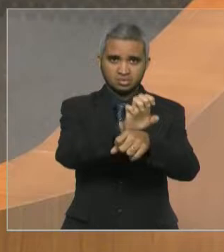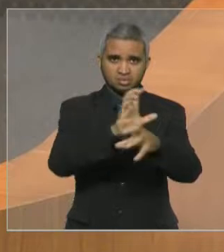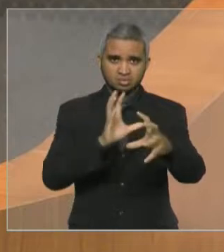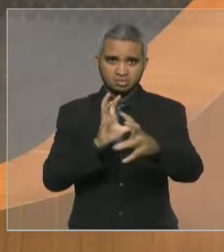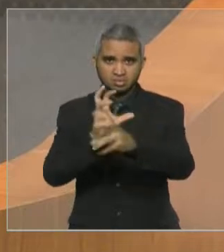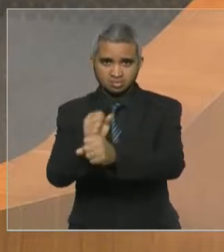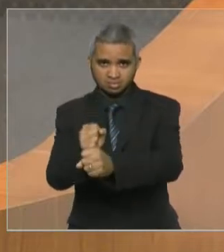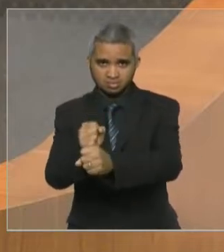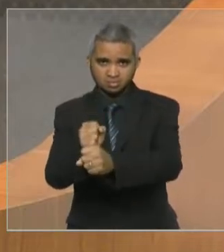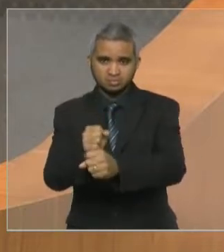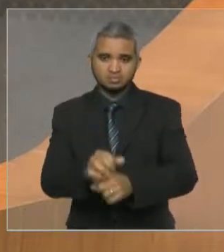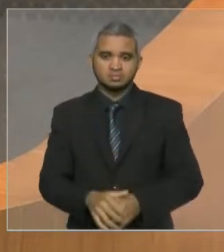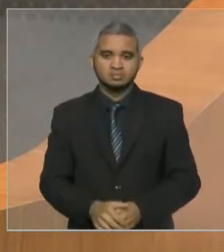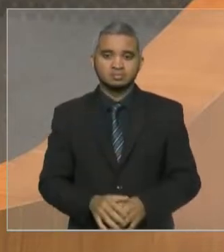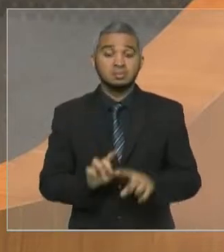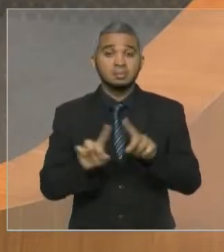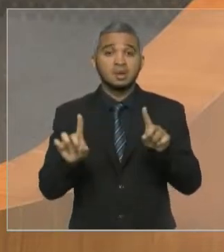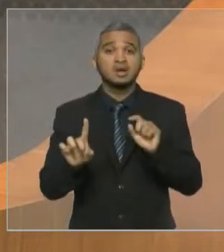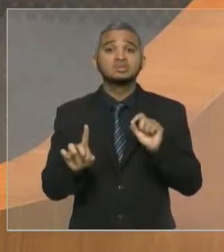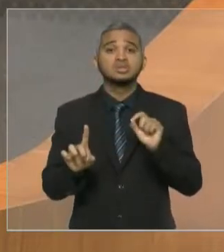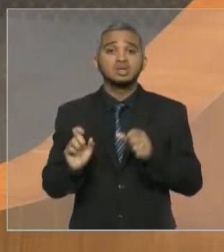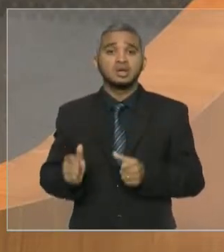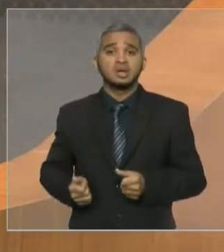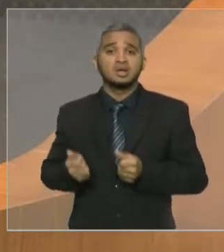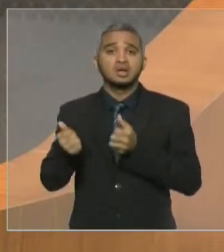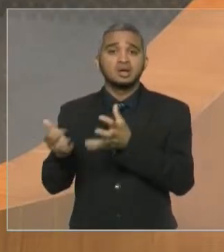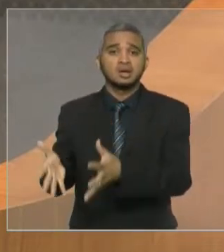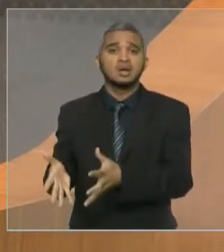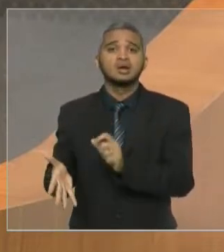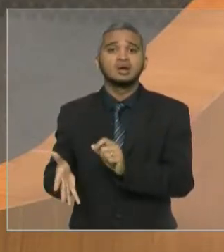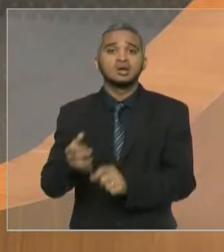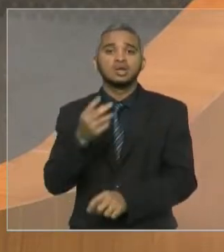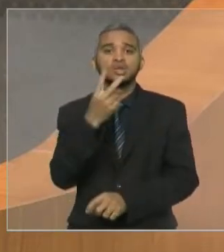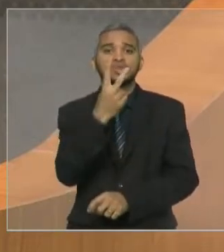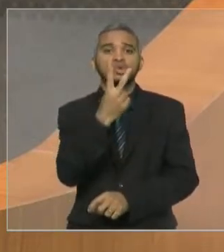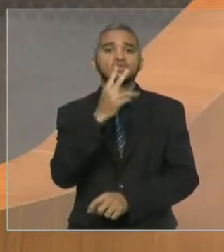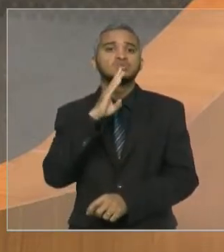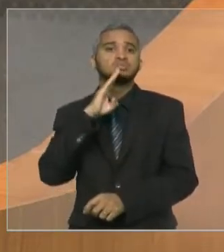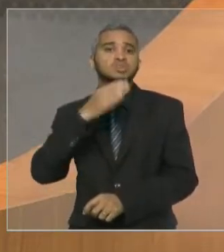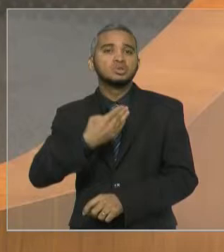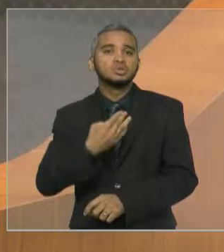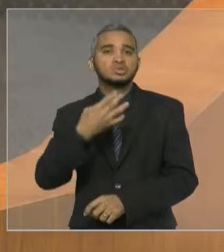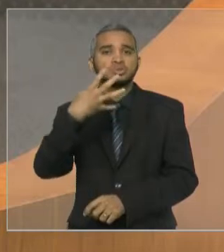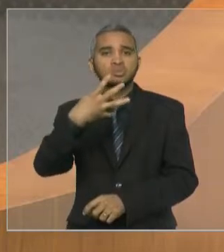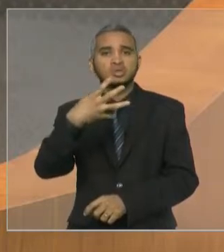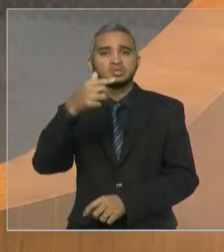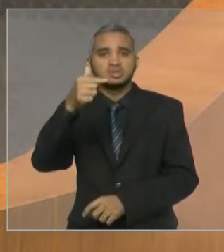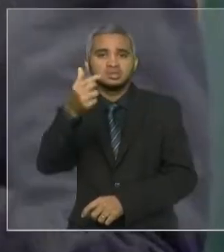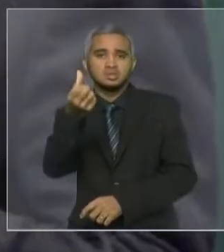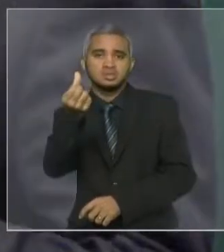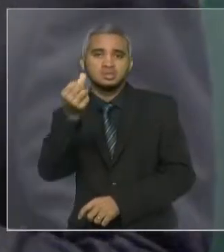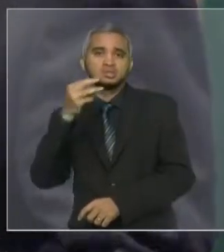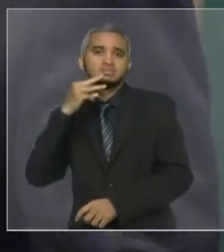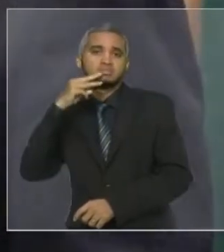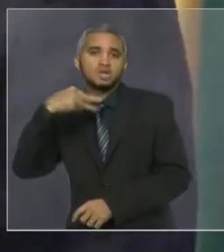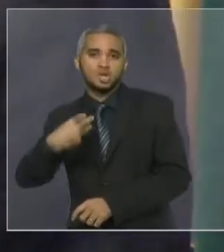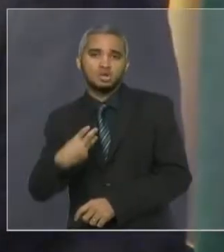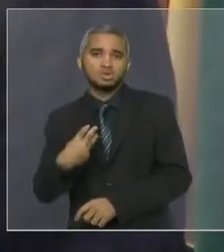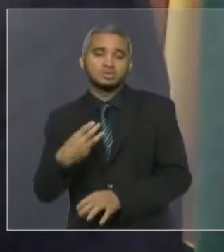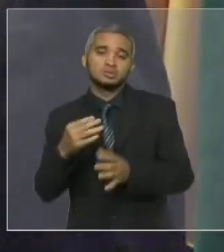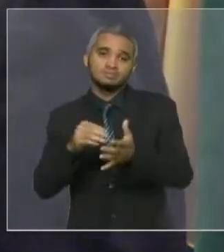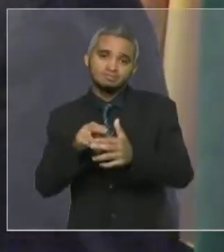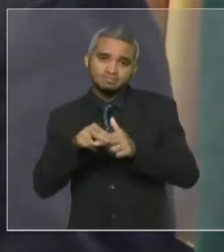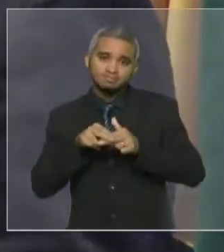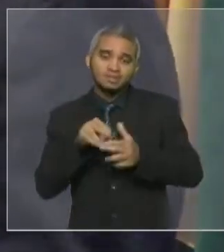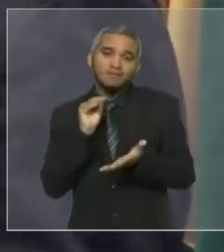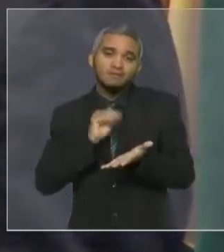despesa é 2 bilhões 476 milhões de reais. Um déficit de